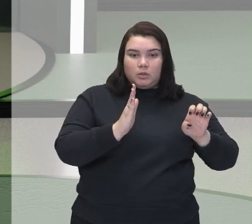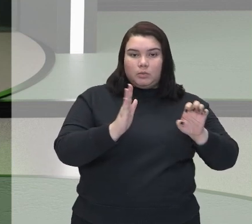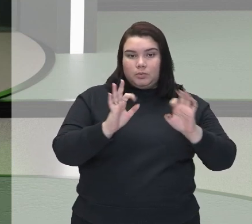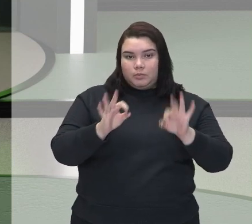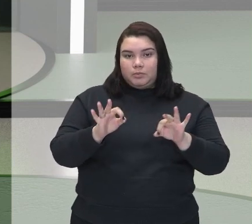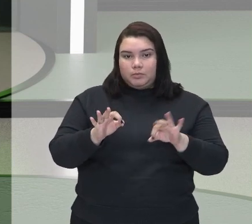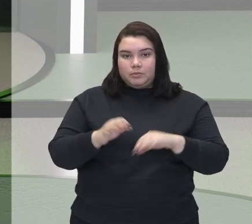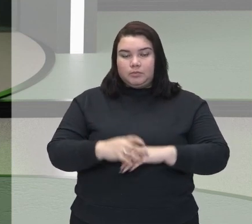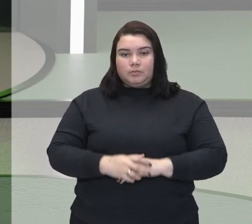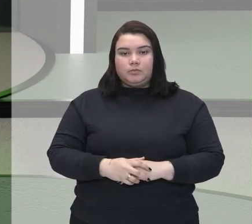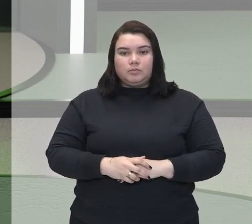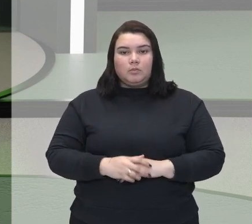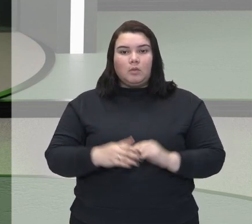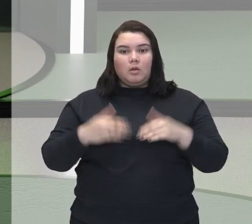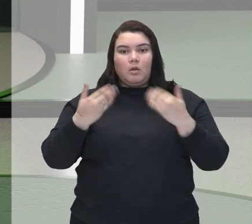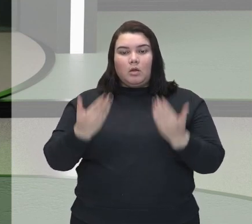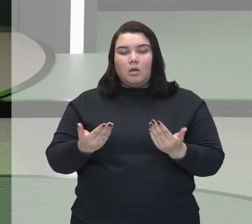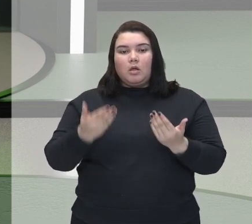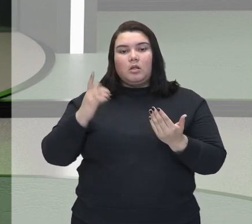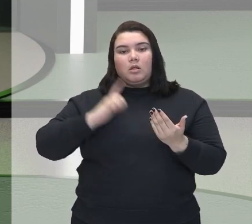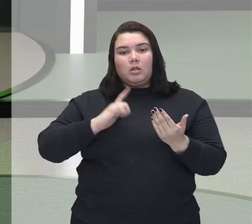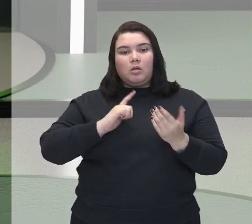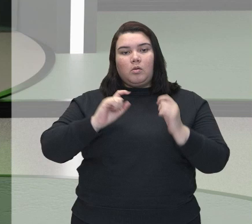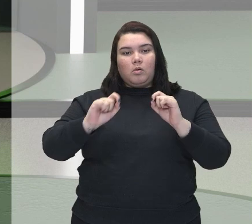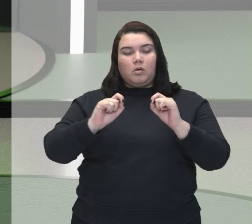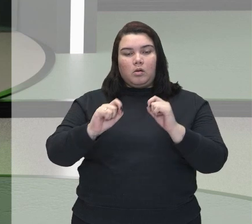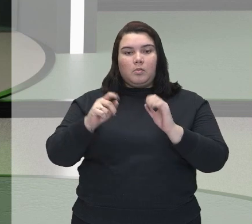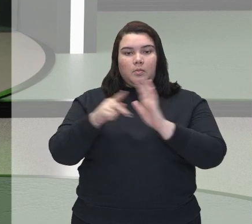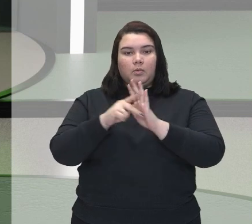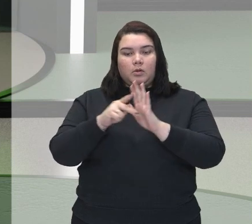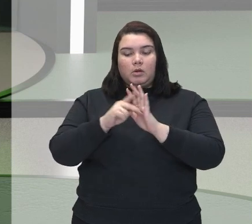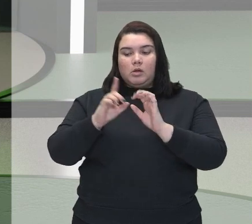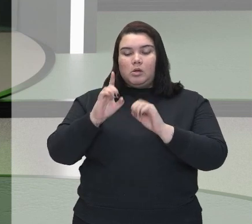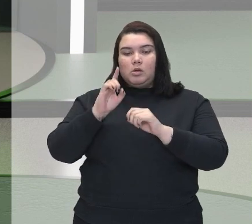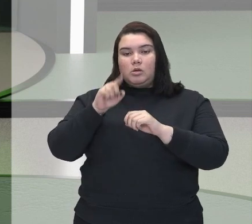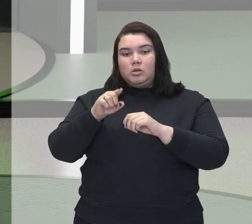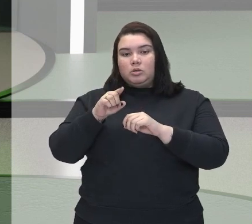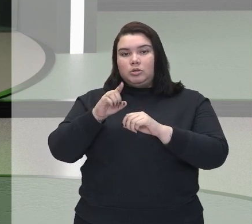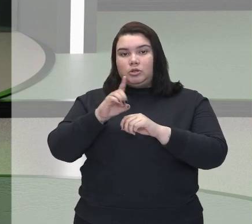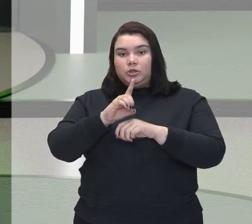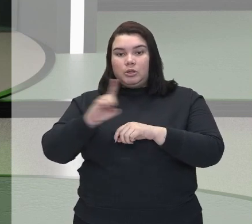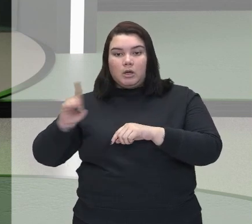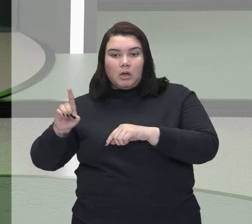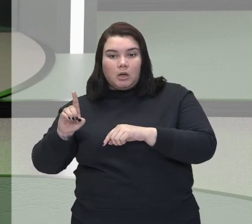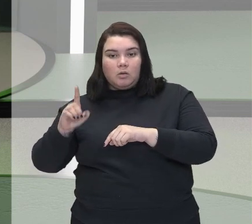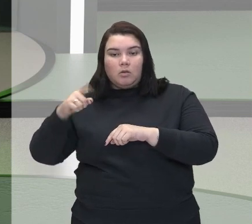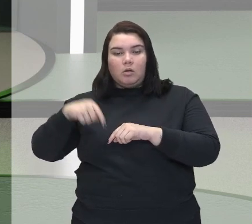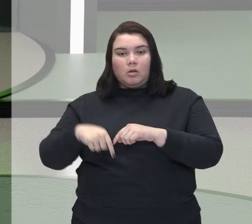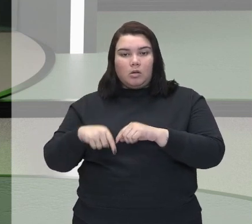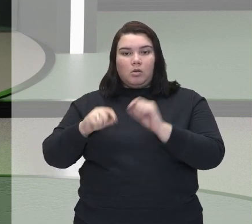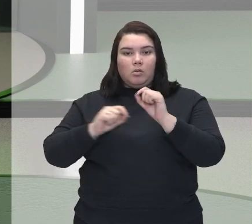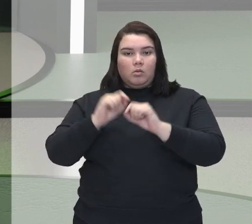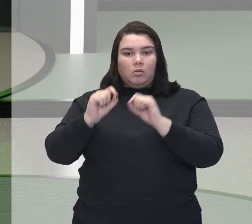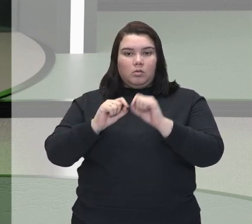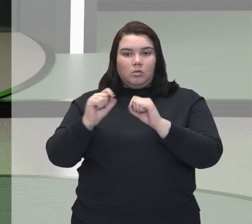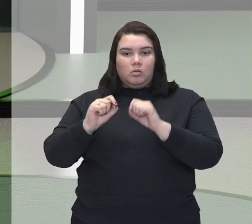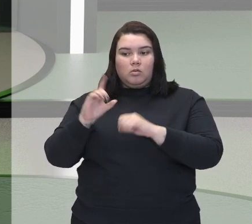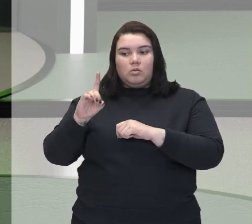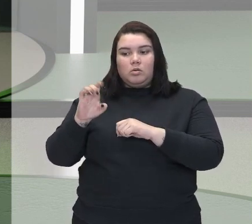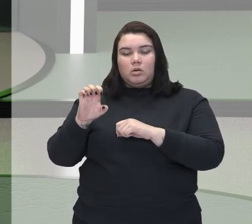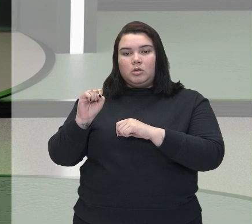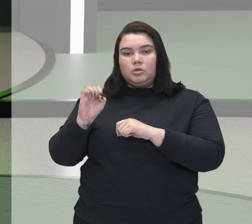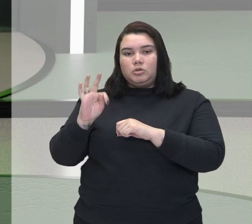L-limoneno, que é o levógero. Se desviar o plano da luz para o lado direito, vai ser o D-limoneno, que é o